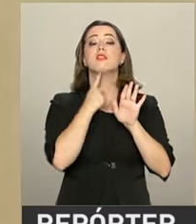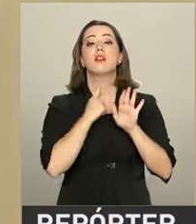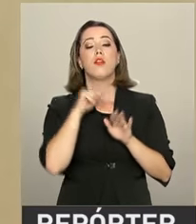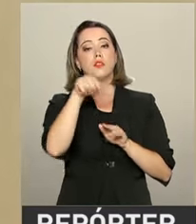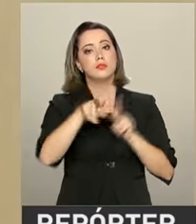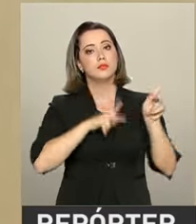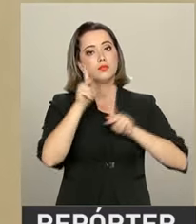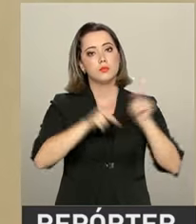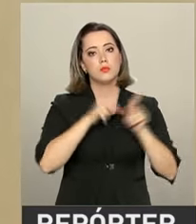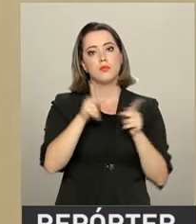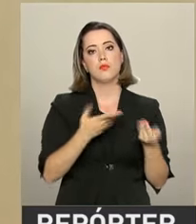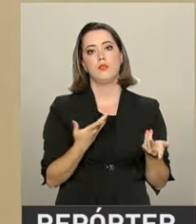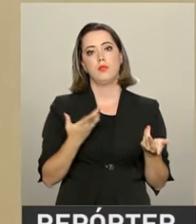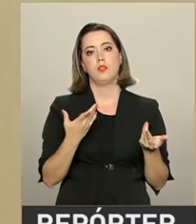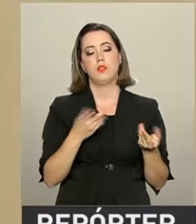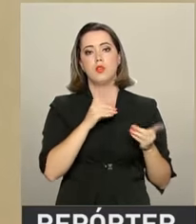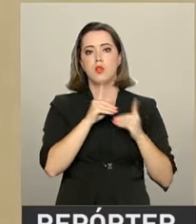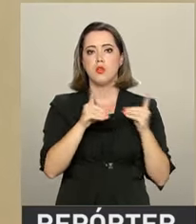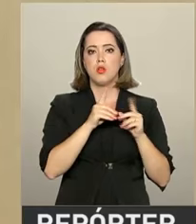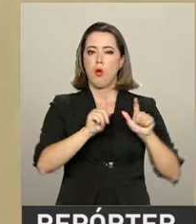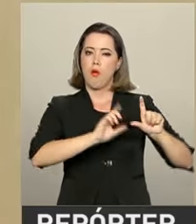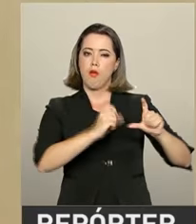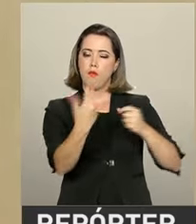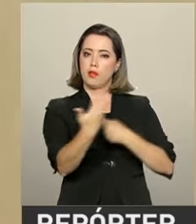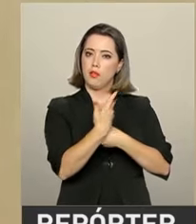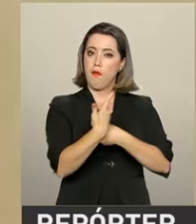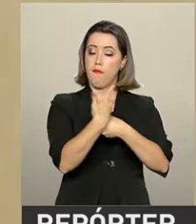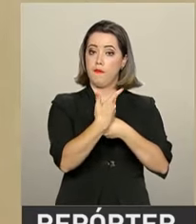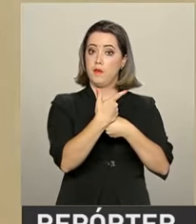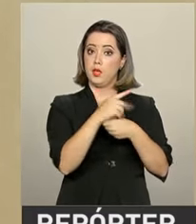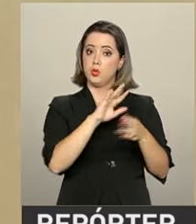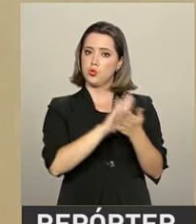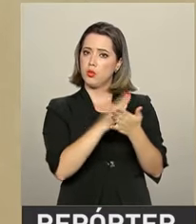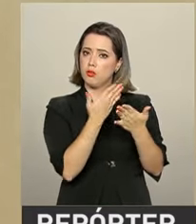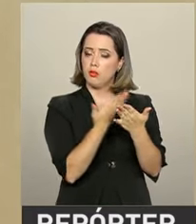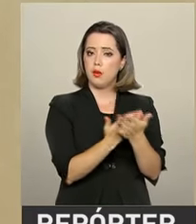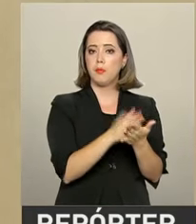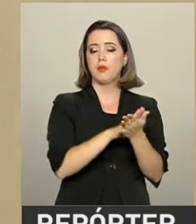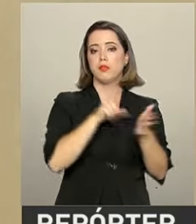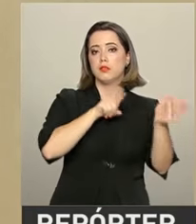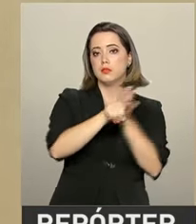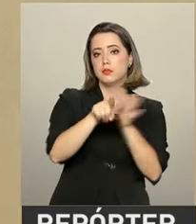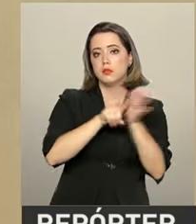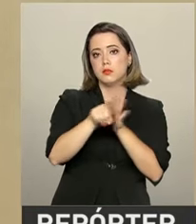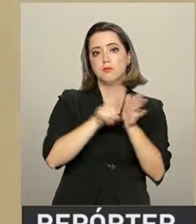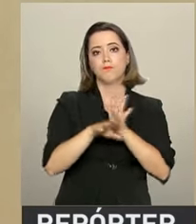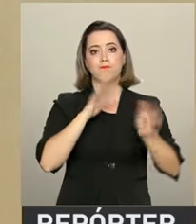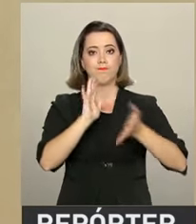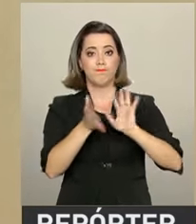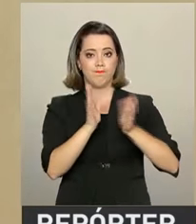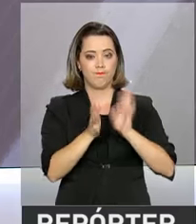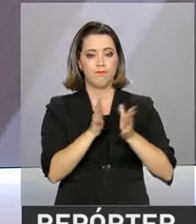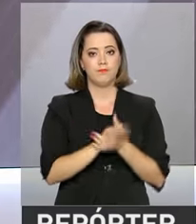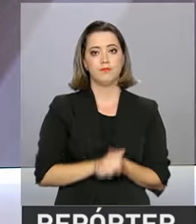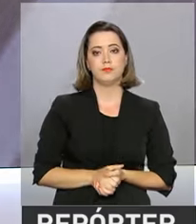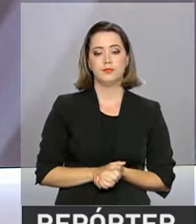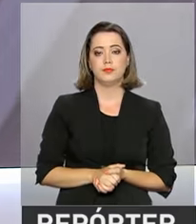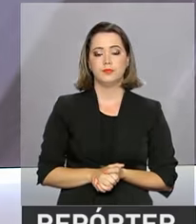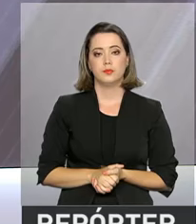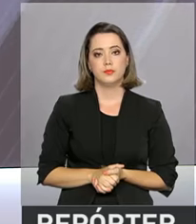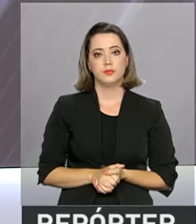de dispositivos em vídeo contendo questões produzidas na linguagem brasileira de sinais em vídeo libras